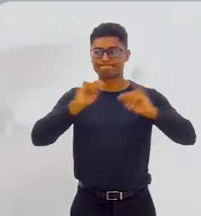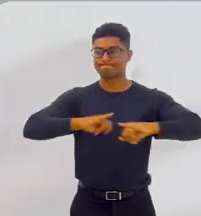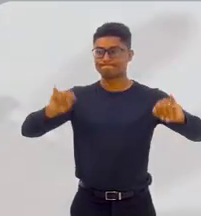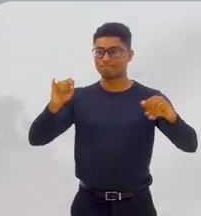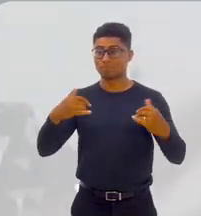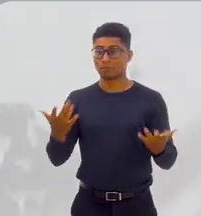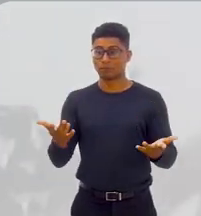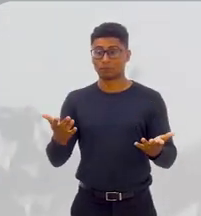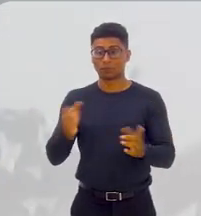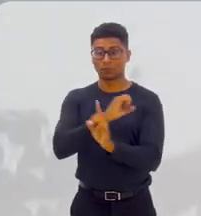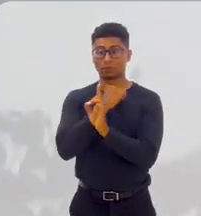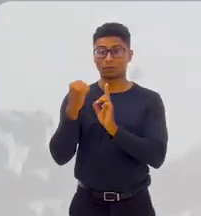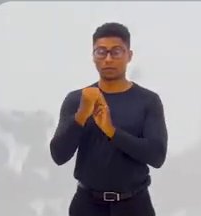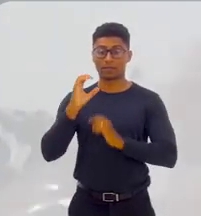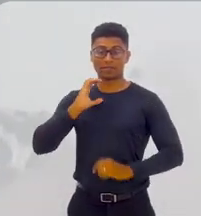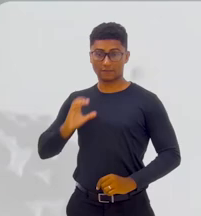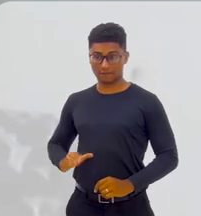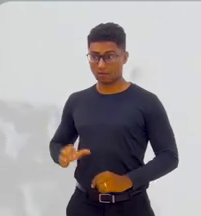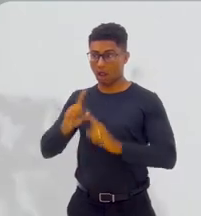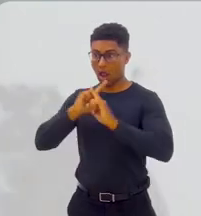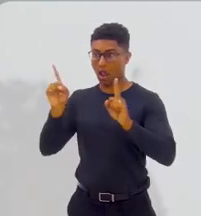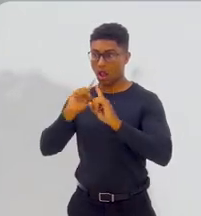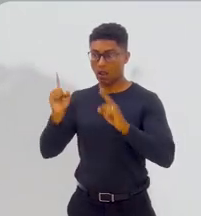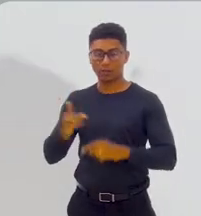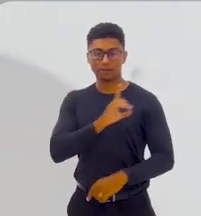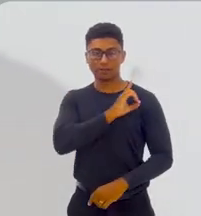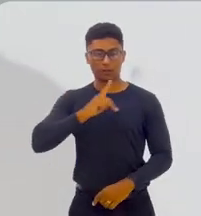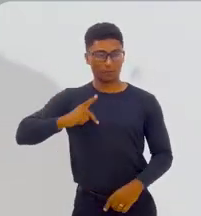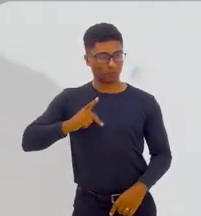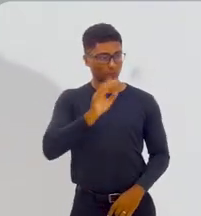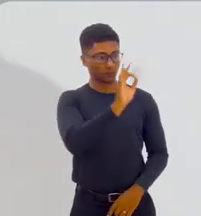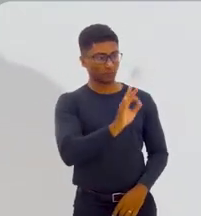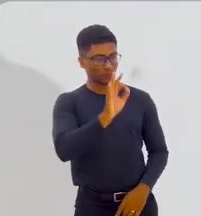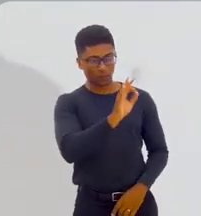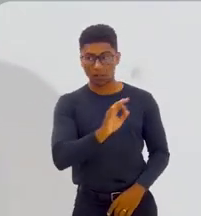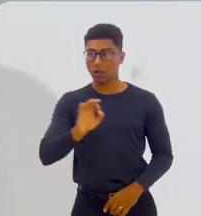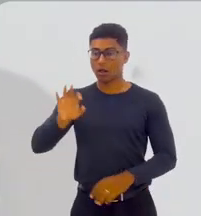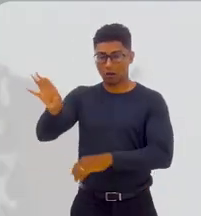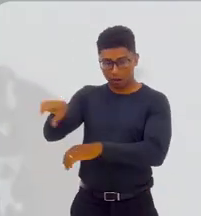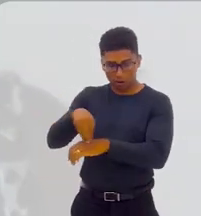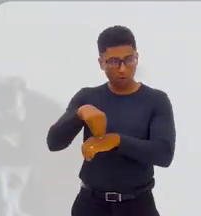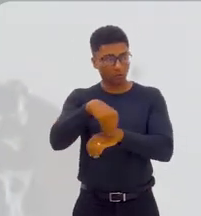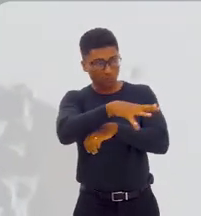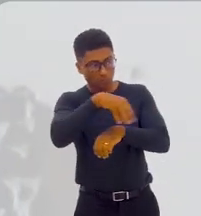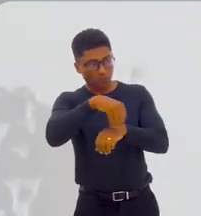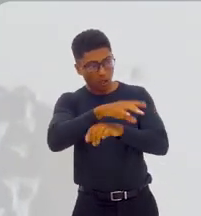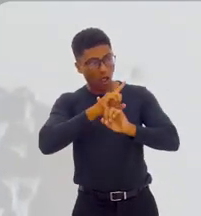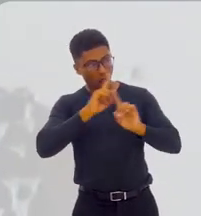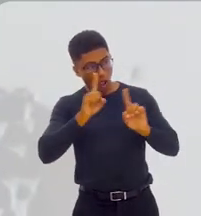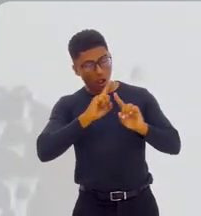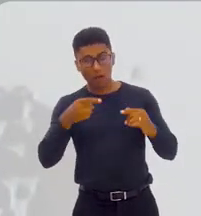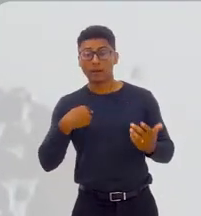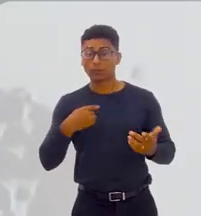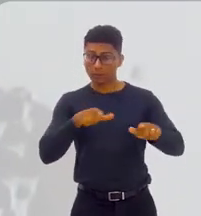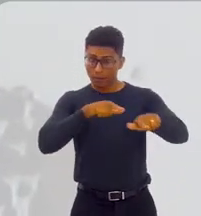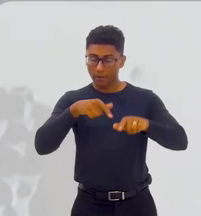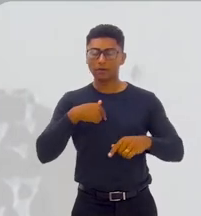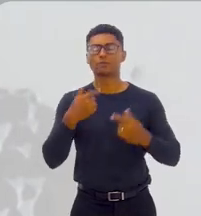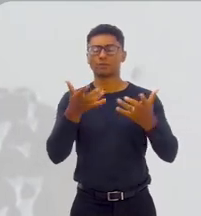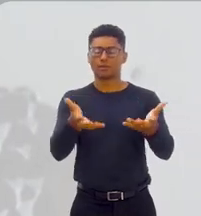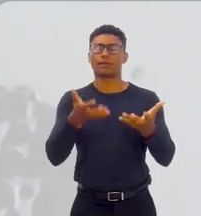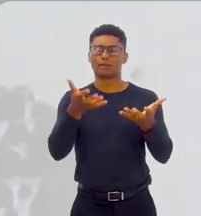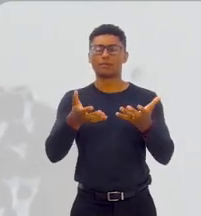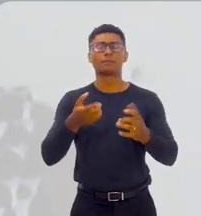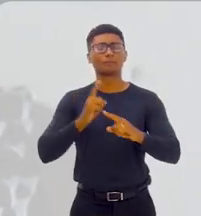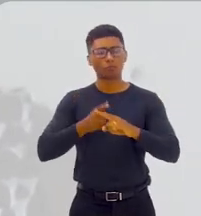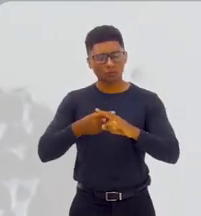as reclamações da sociedade civil para a Defensoria Pública da União. É um trabalho que eu quero muito fazer. Porque